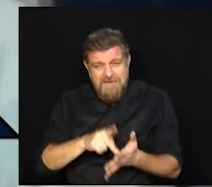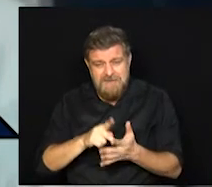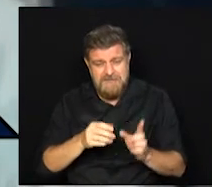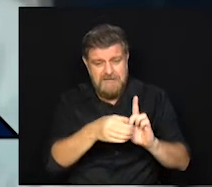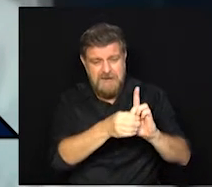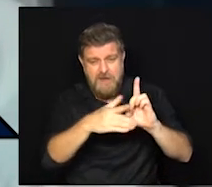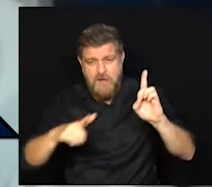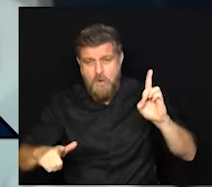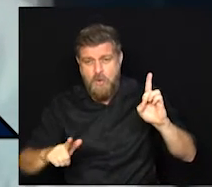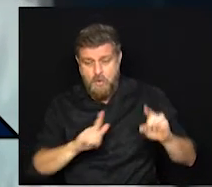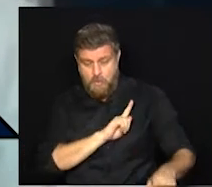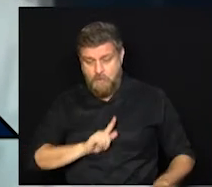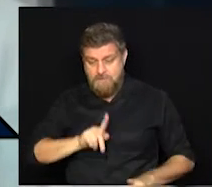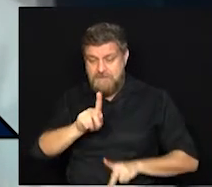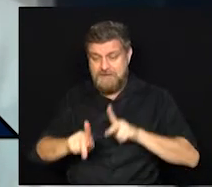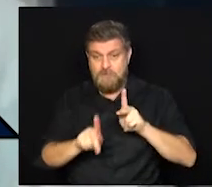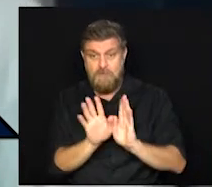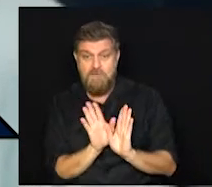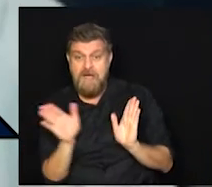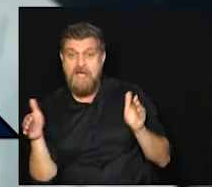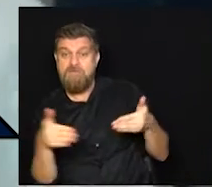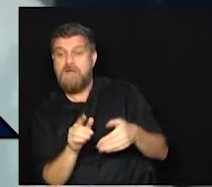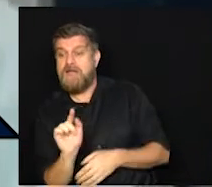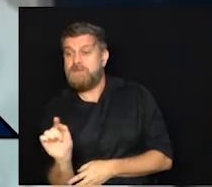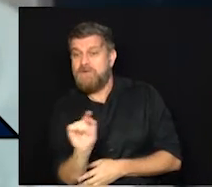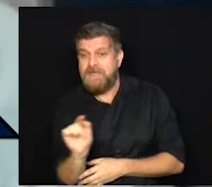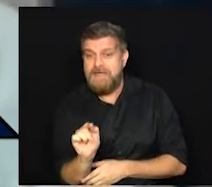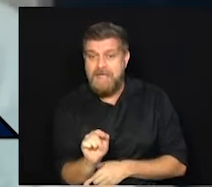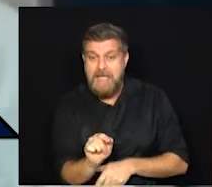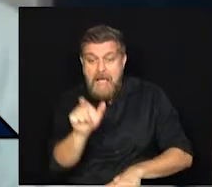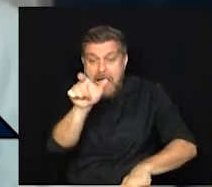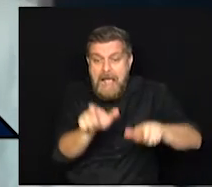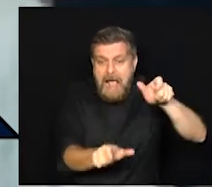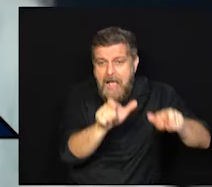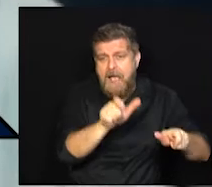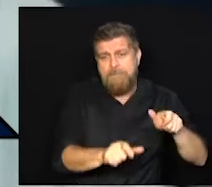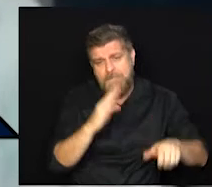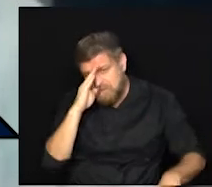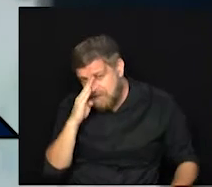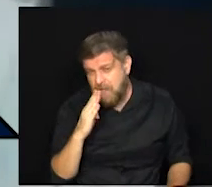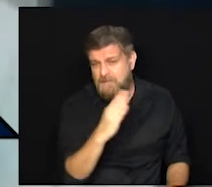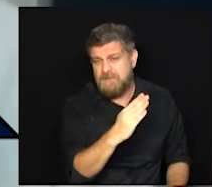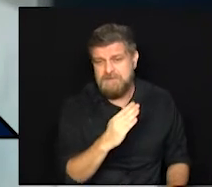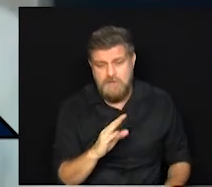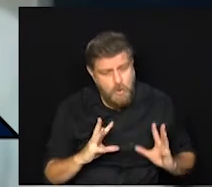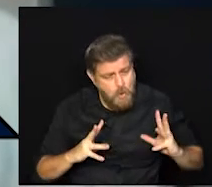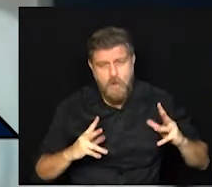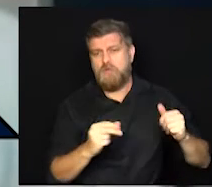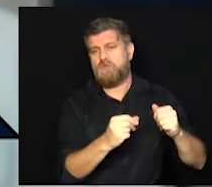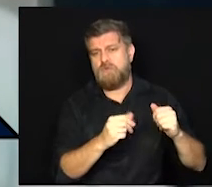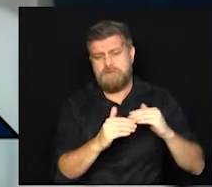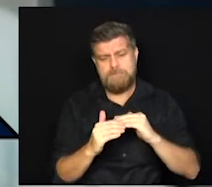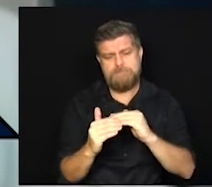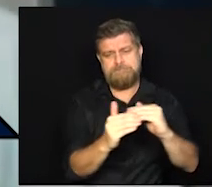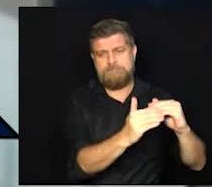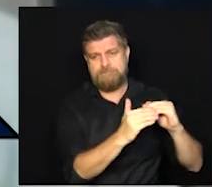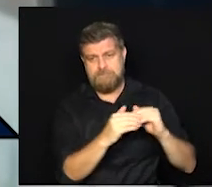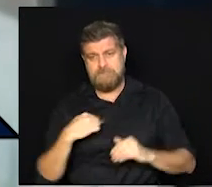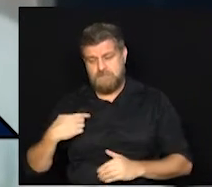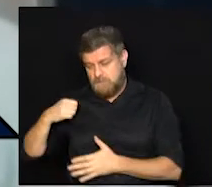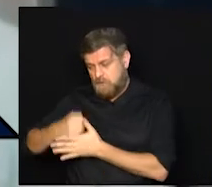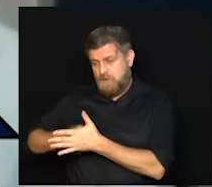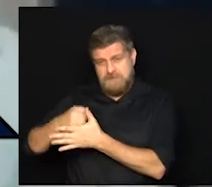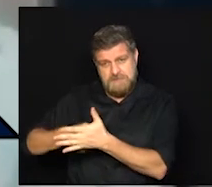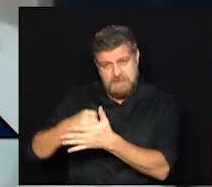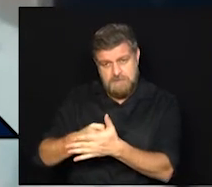ela se preocupa com as pessoas que são importantes. E todas as pessoas são importantes. E a nossa luta sempre é pautada